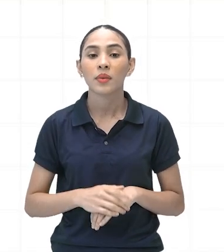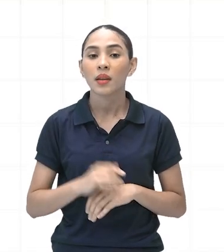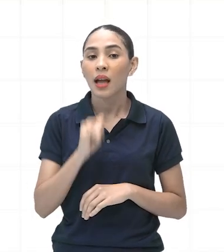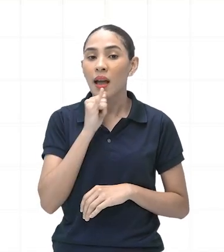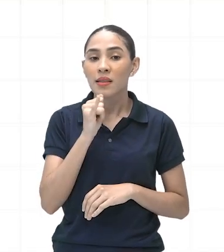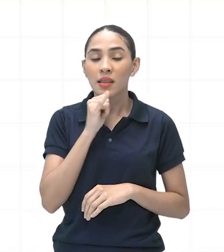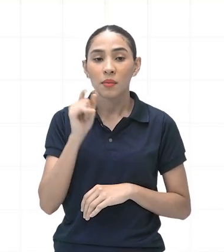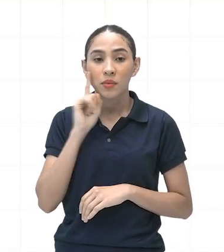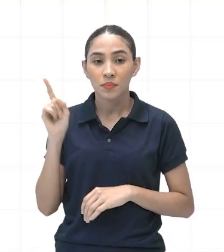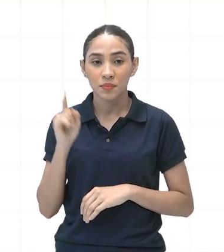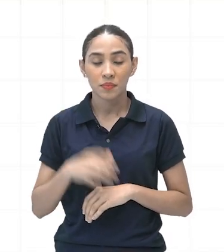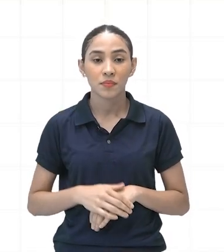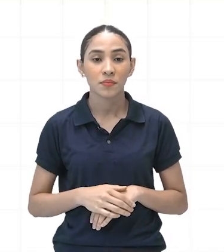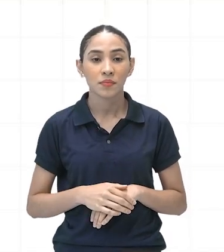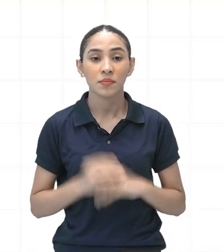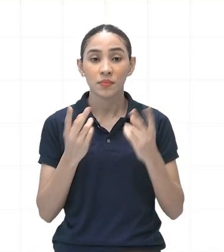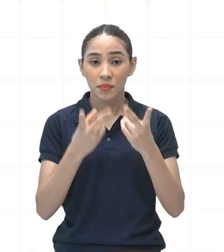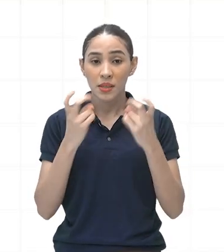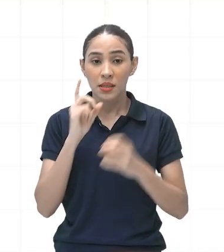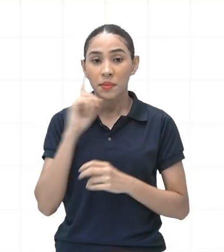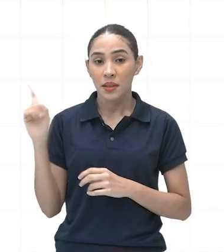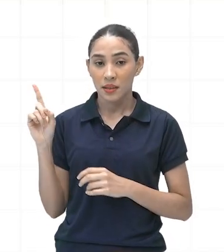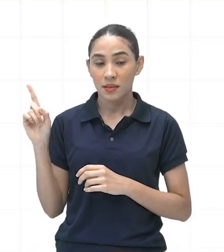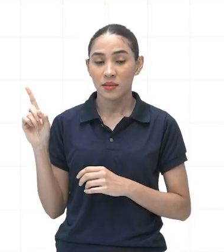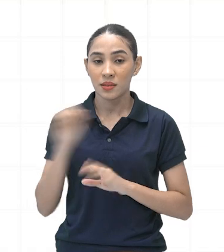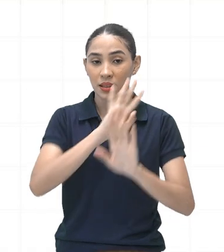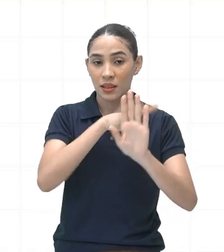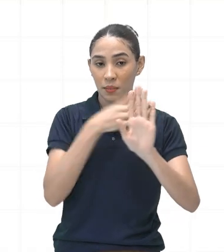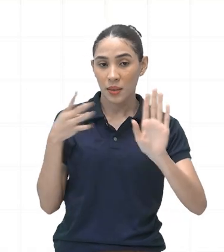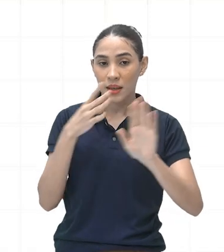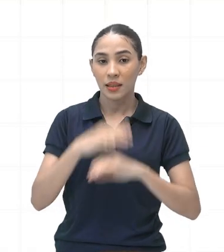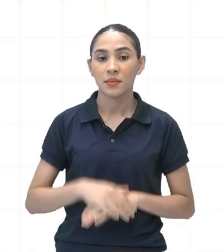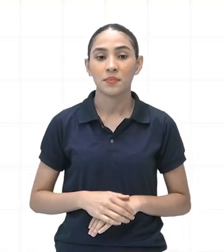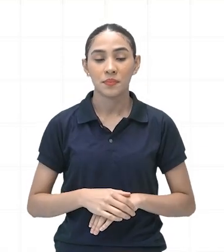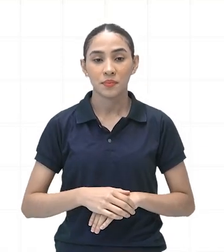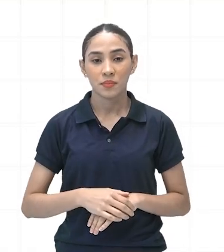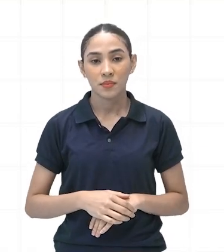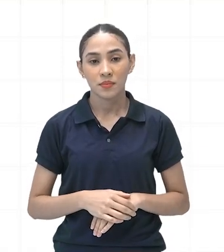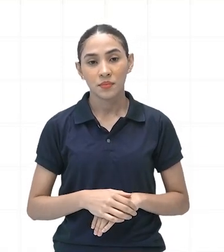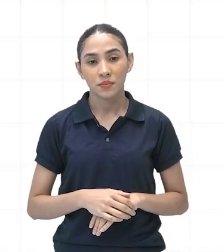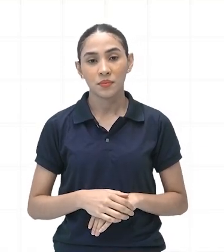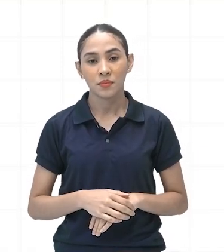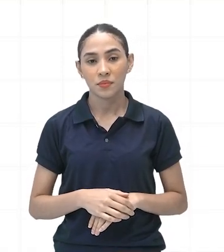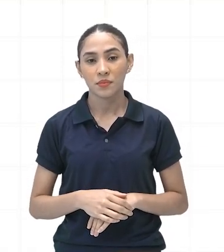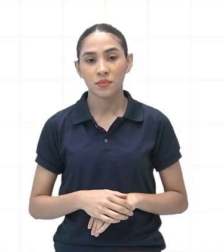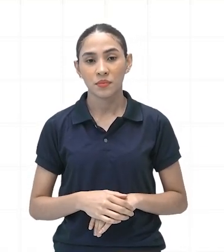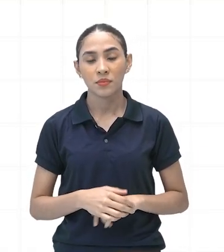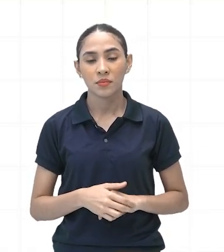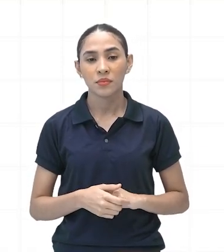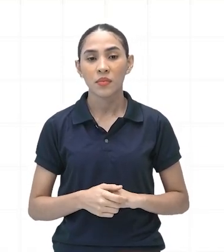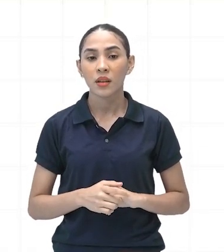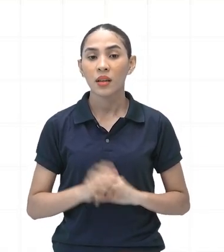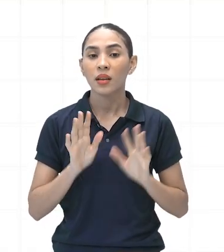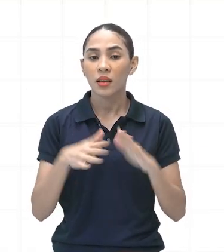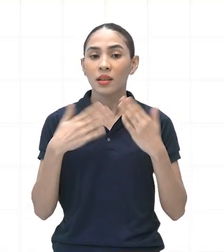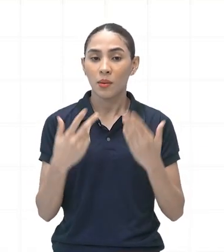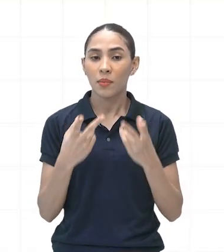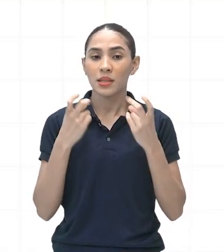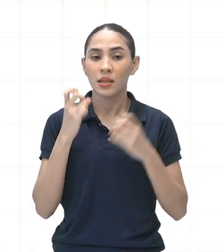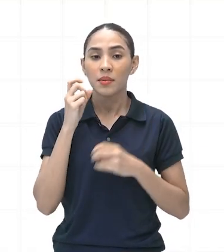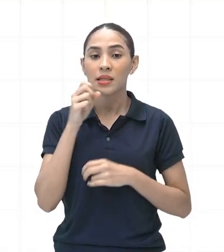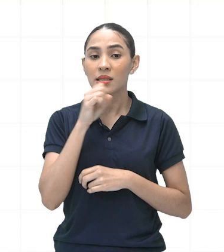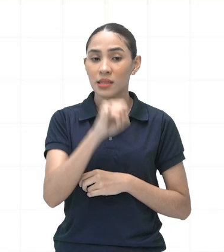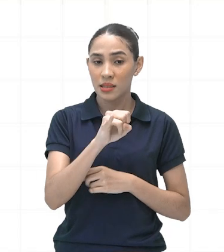passo 3, olha só como é que está montada a minha tabela. Está desse jeito, certo? Então, olha só, se